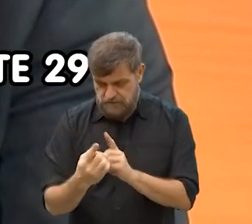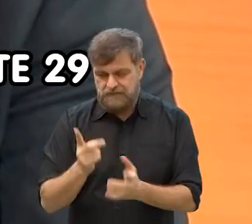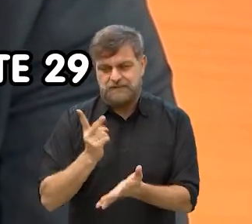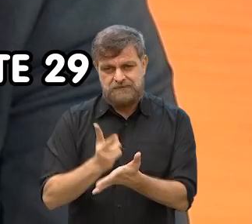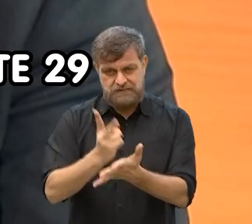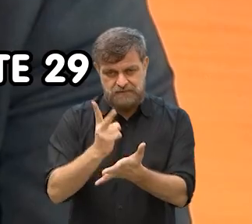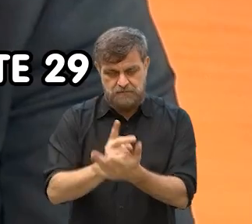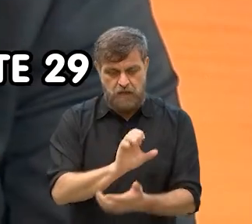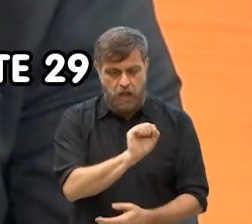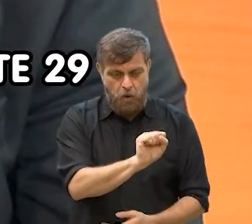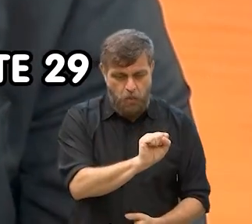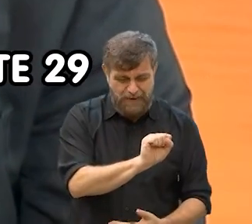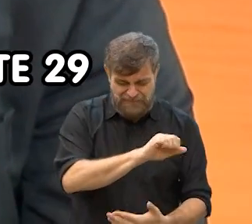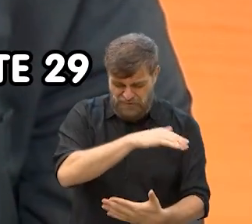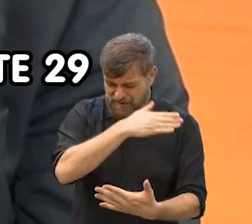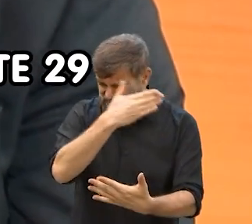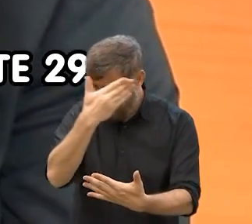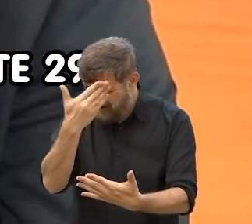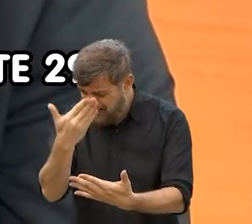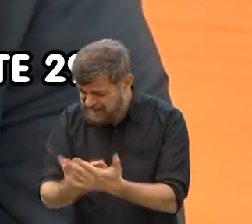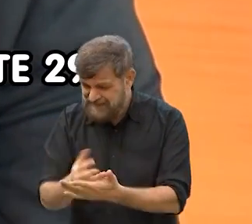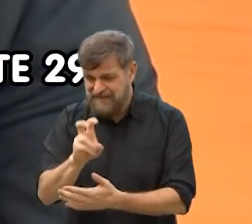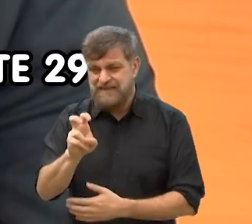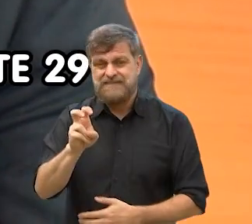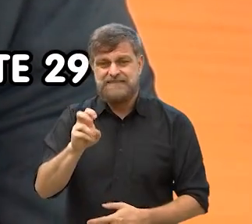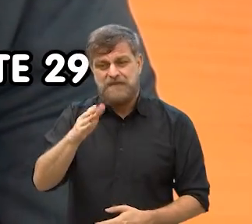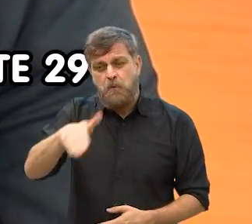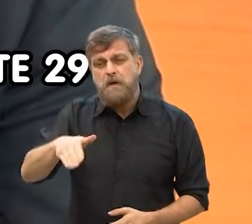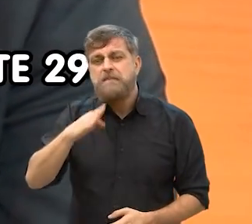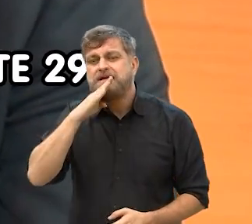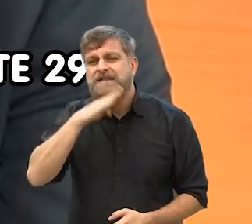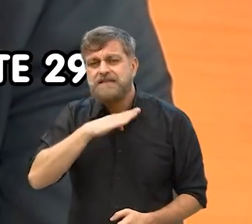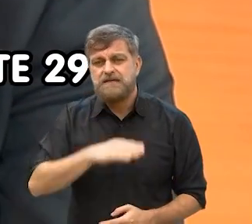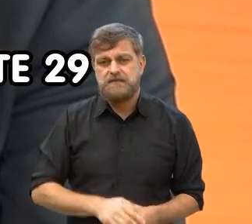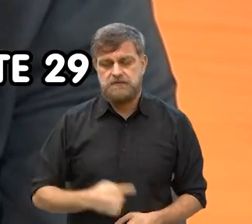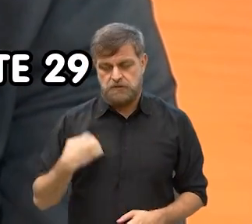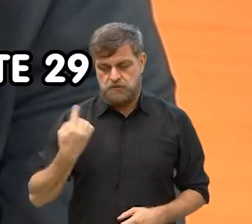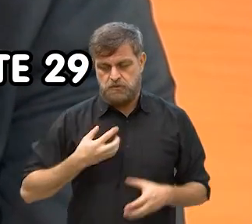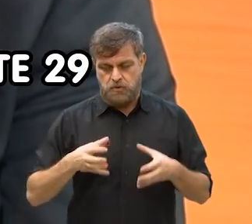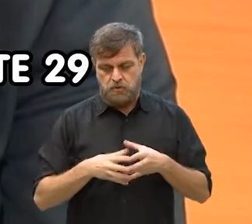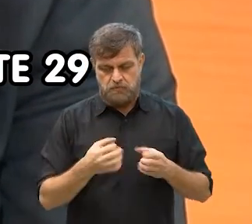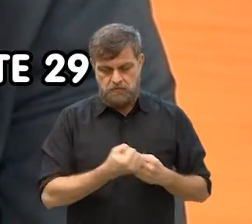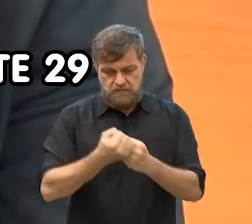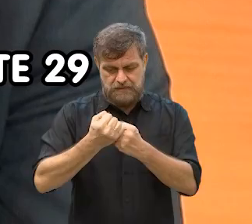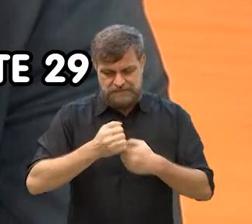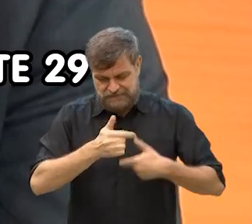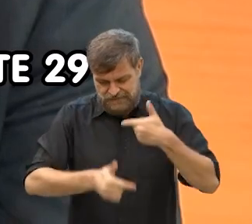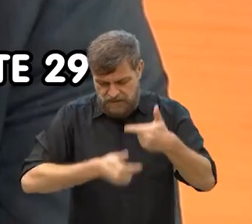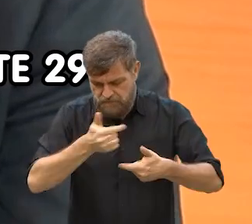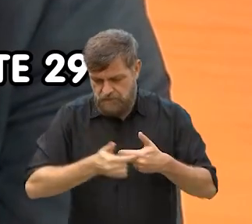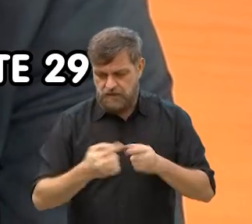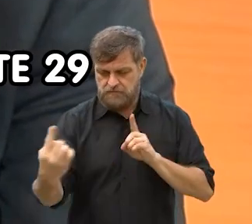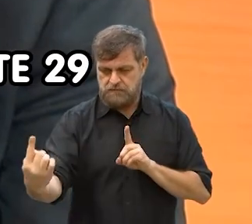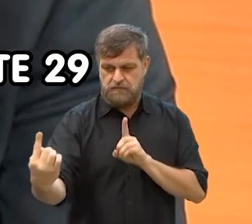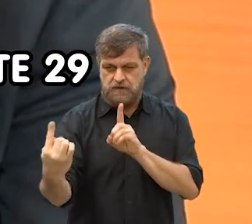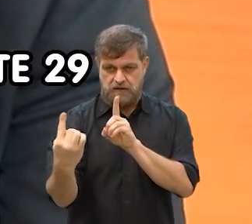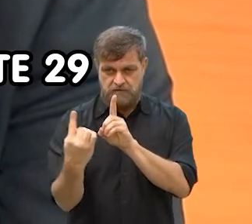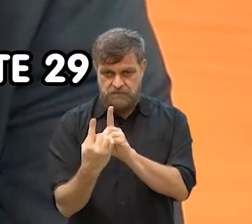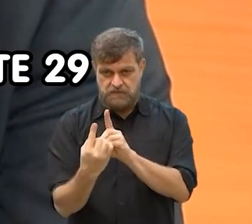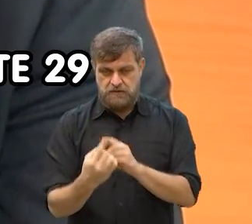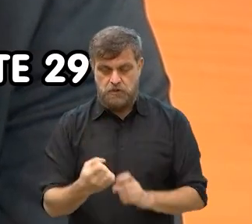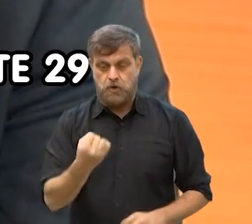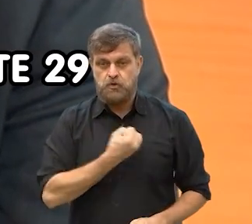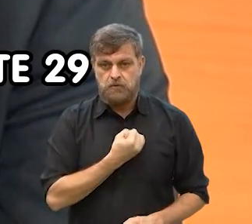Das 8 horas da manhã às 5h30 da tarde, nosso pessoal está à disposição. O